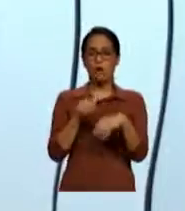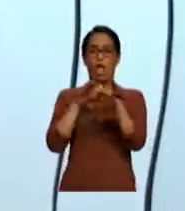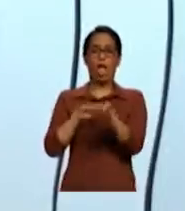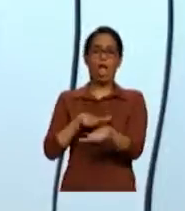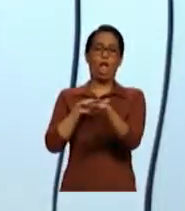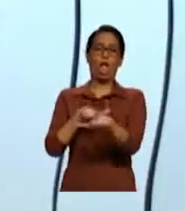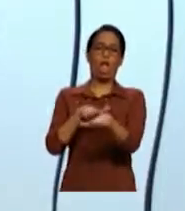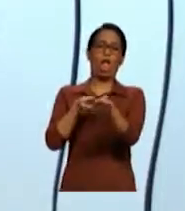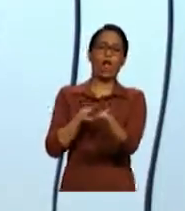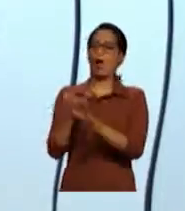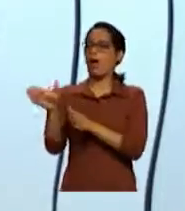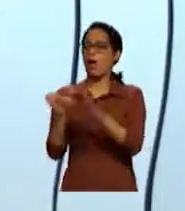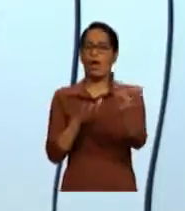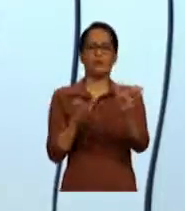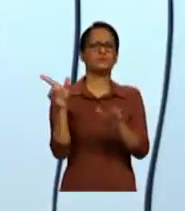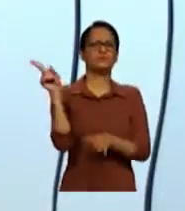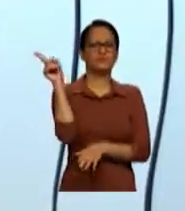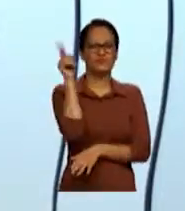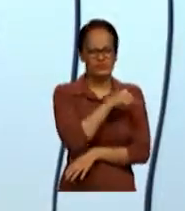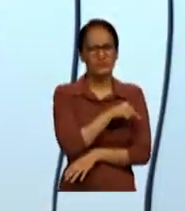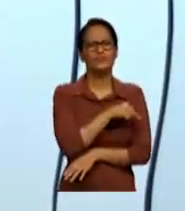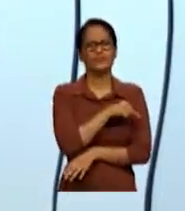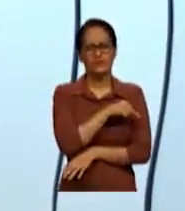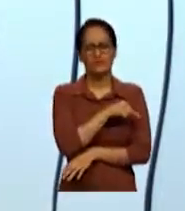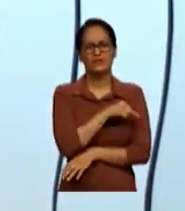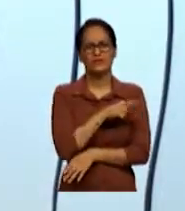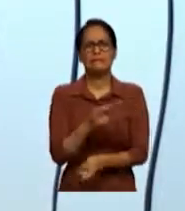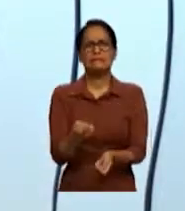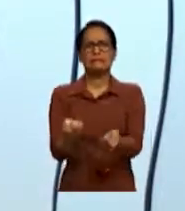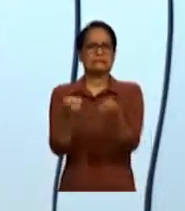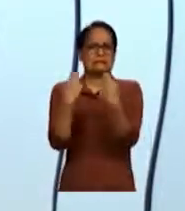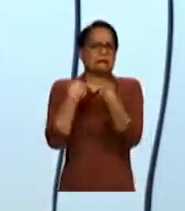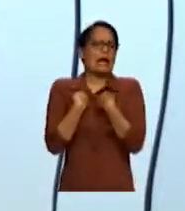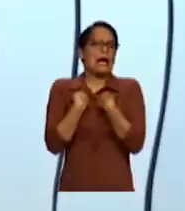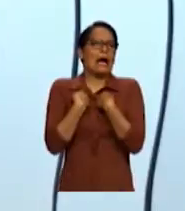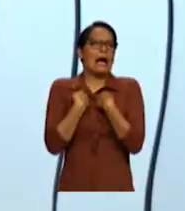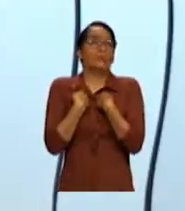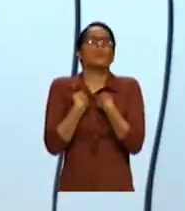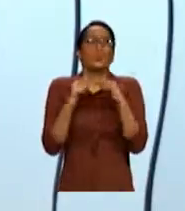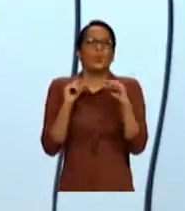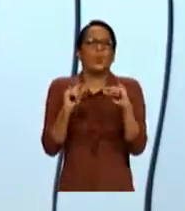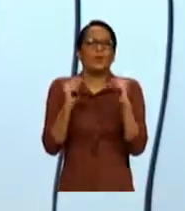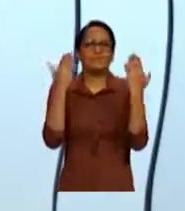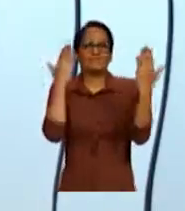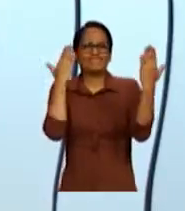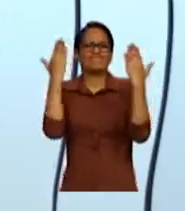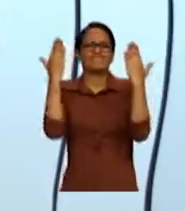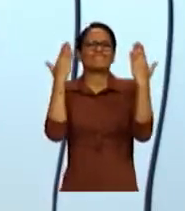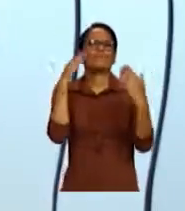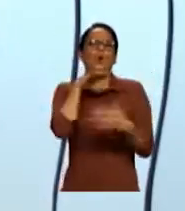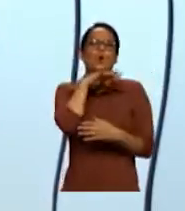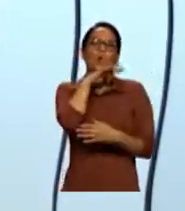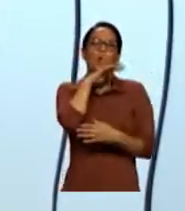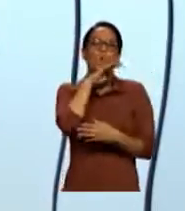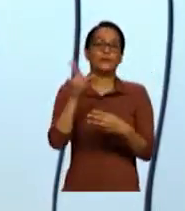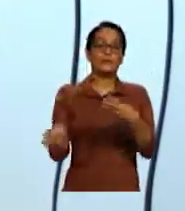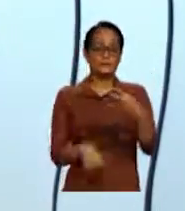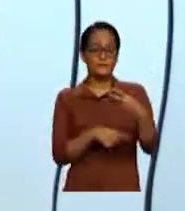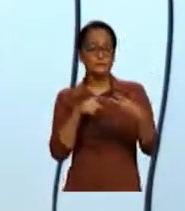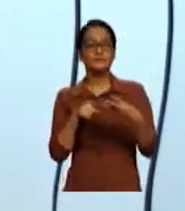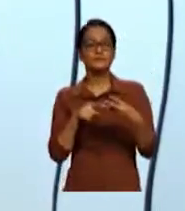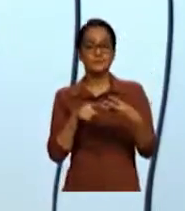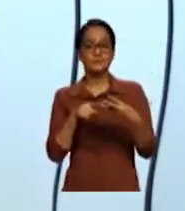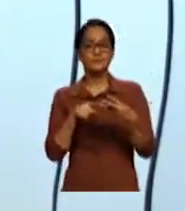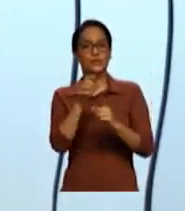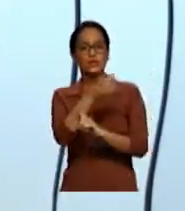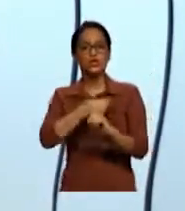trânsito para ir a qualquer lugar. E isso vai fazer com que o psicológico da gente possa se abalar ou não. E o aspecto social,